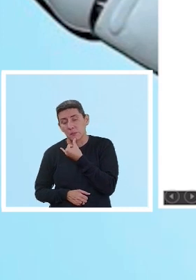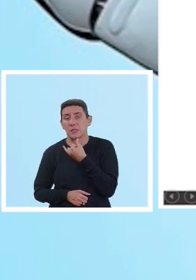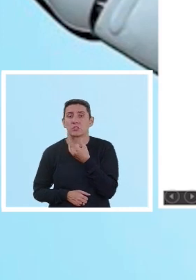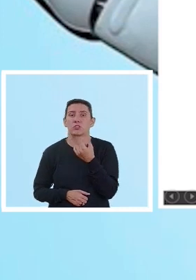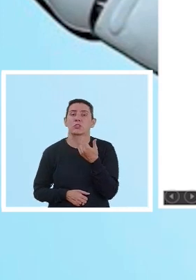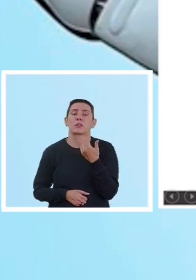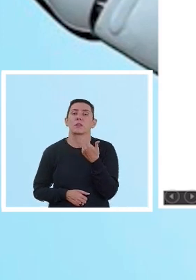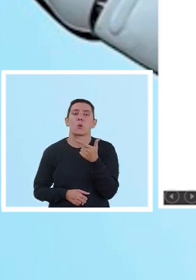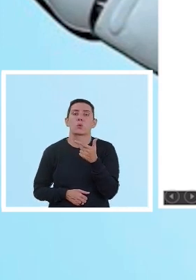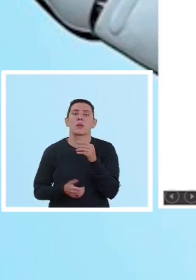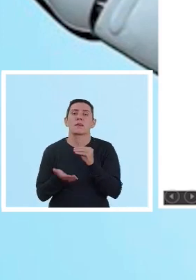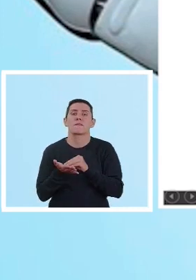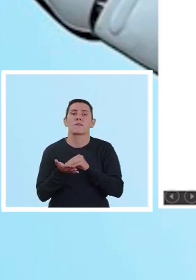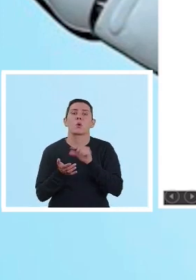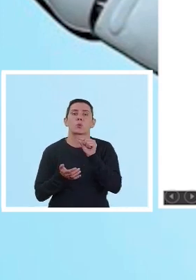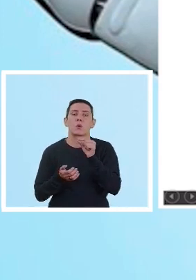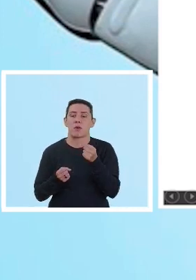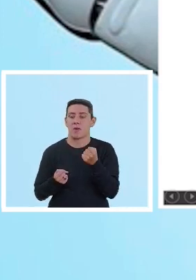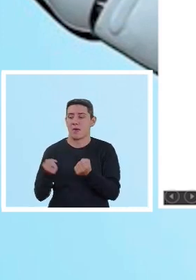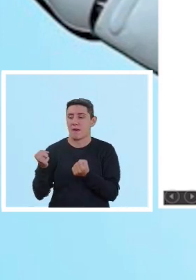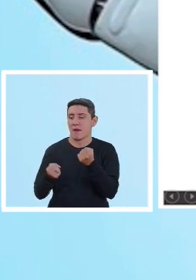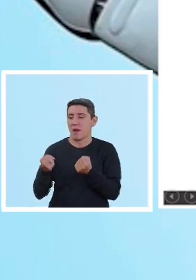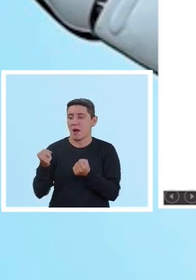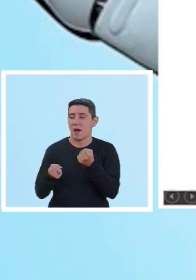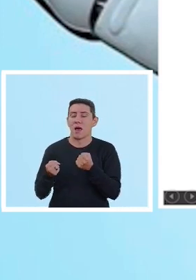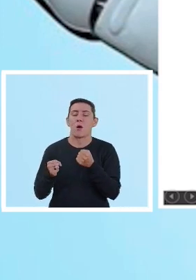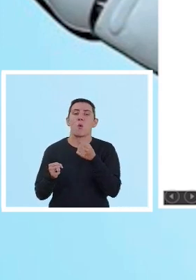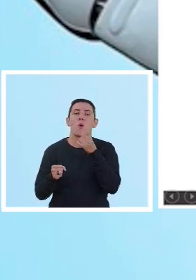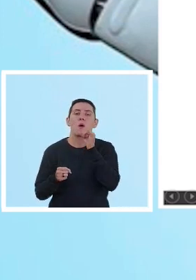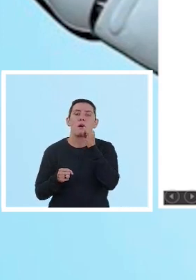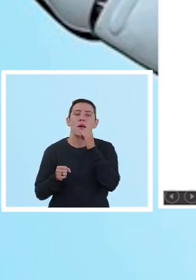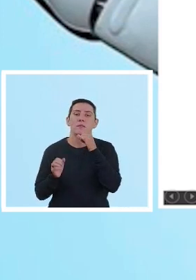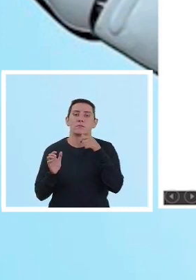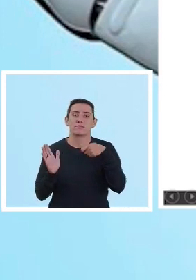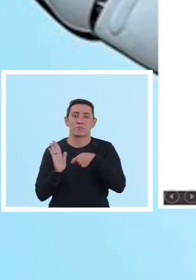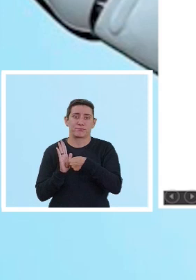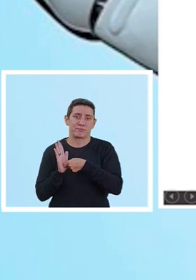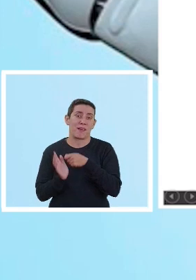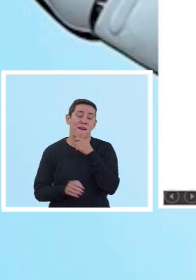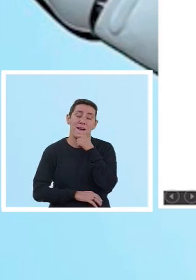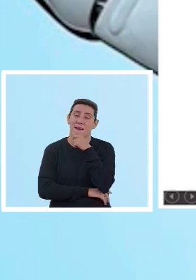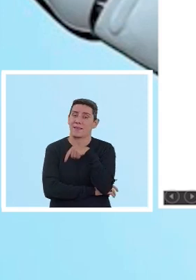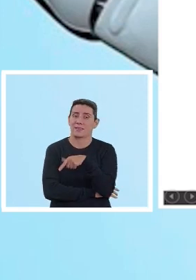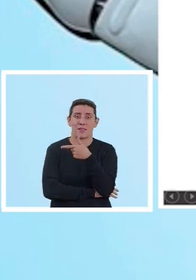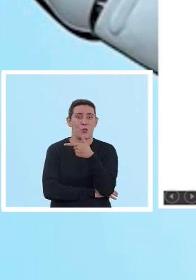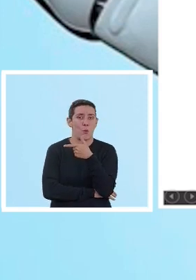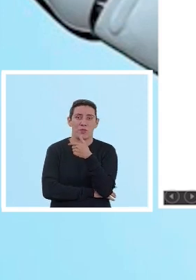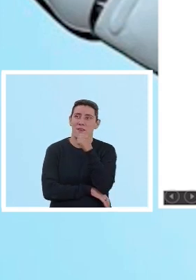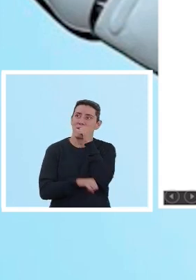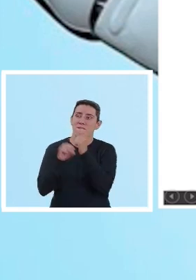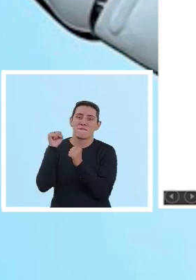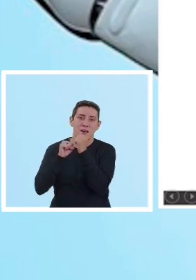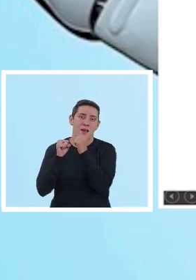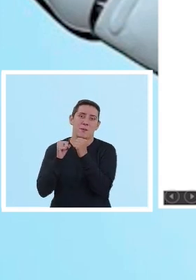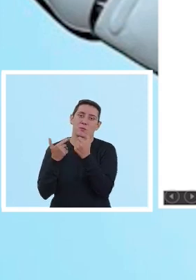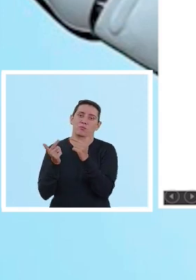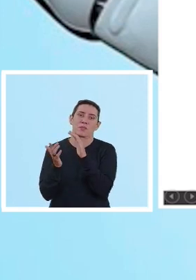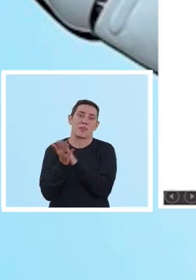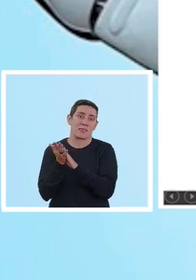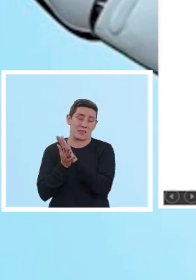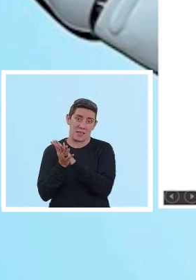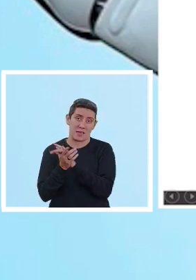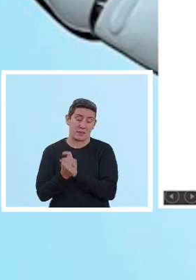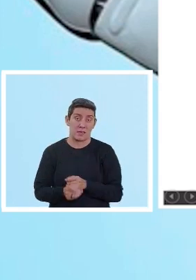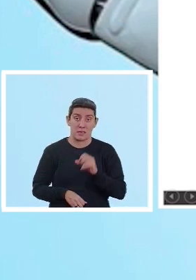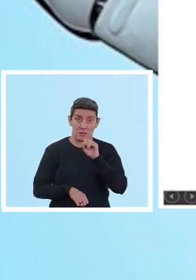veículos elétricos não temos montadoras não então assim se eu fosse hoje né dá um conselho